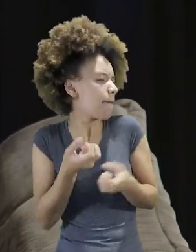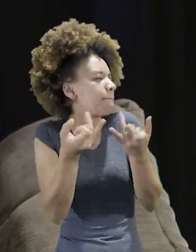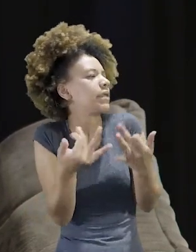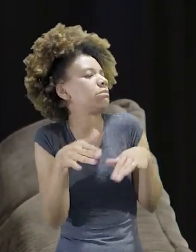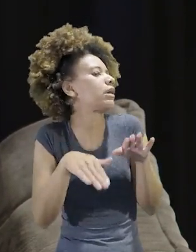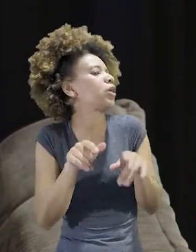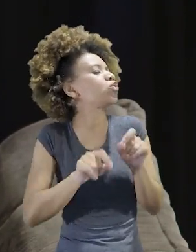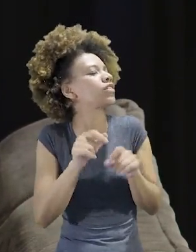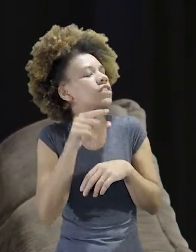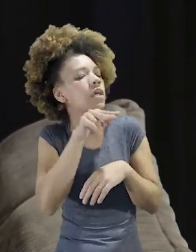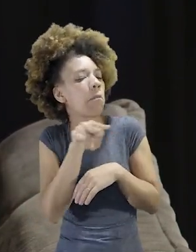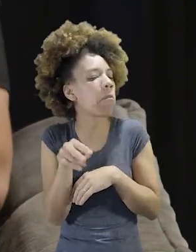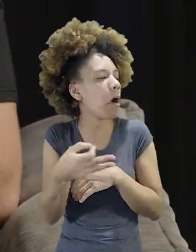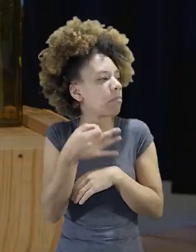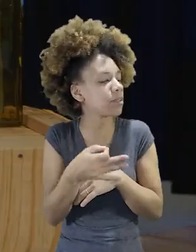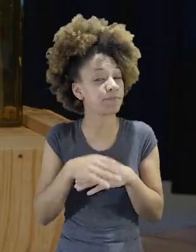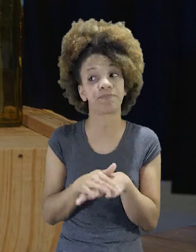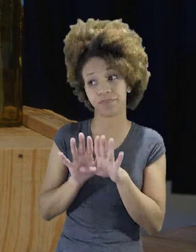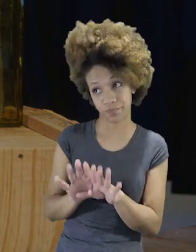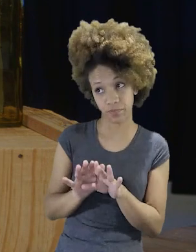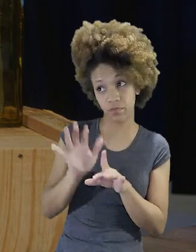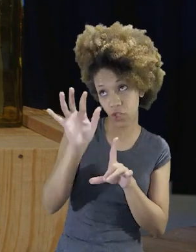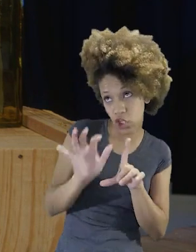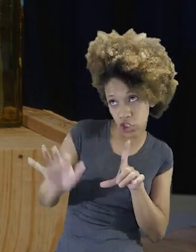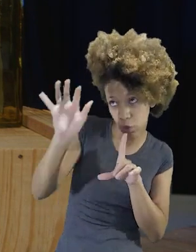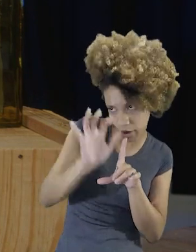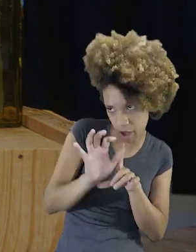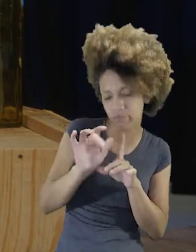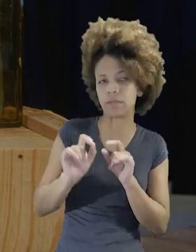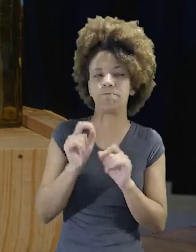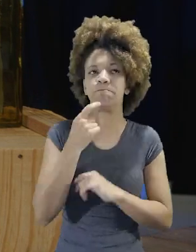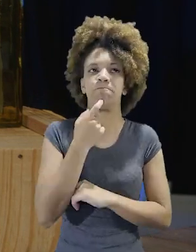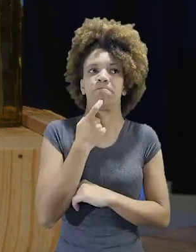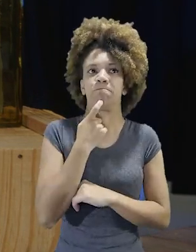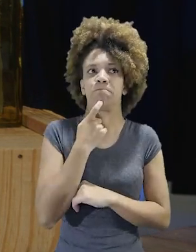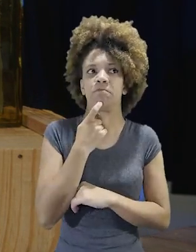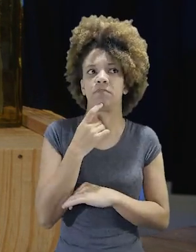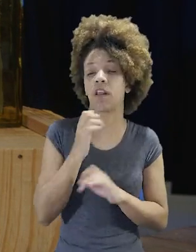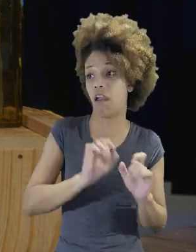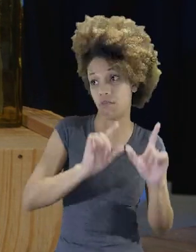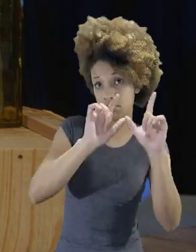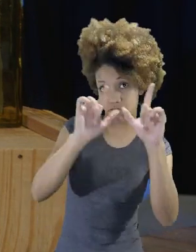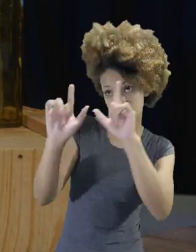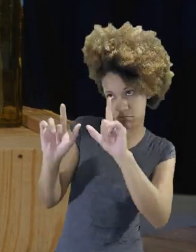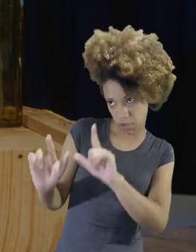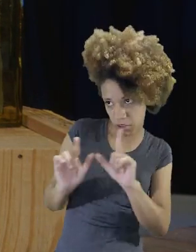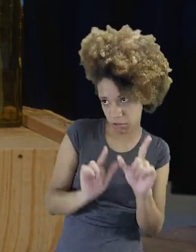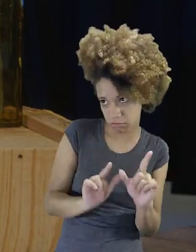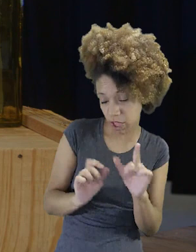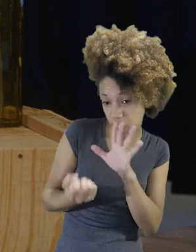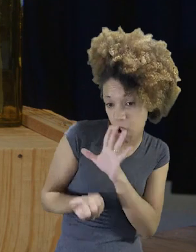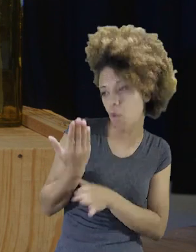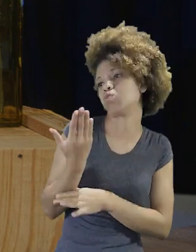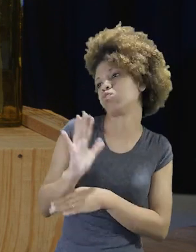o réplica me explica mais ou menos o que que você vê isso daí do ponto de vista geográfico da coisa é a cena a